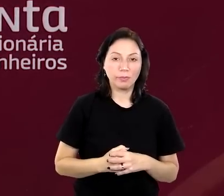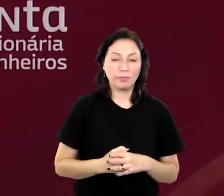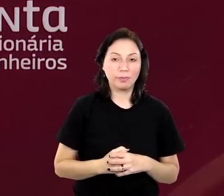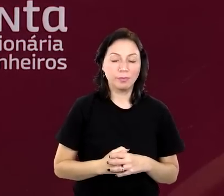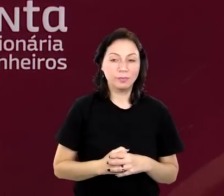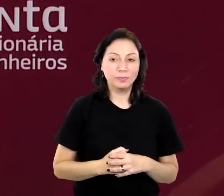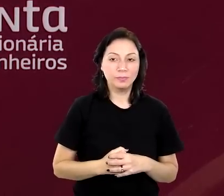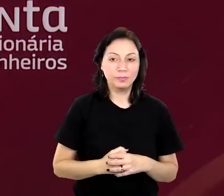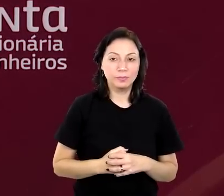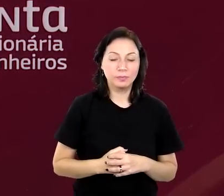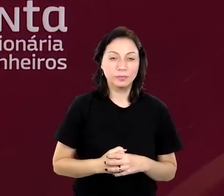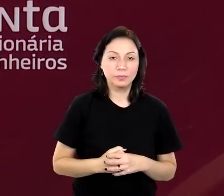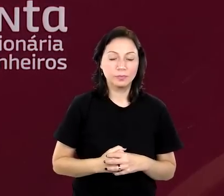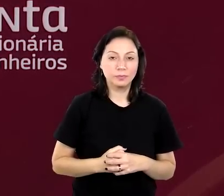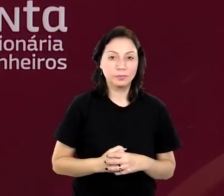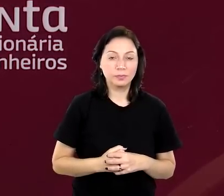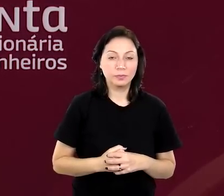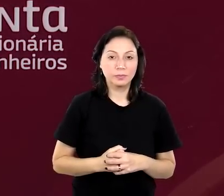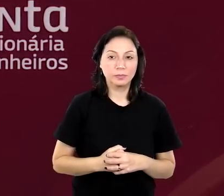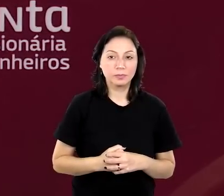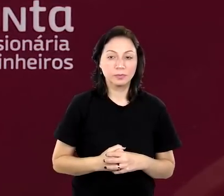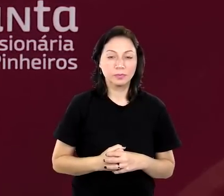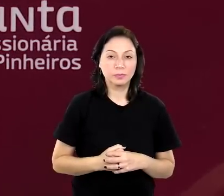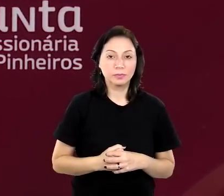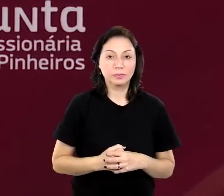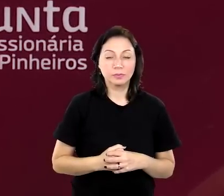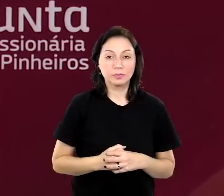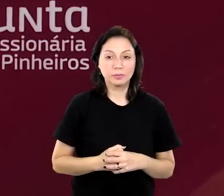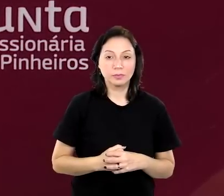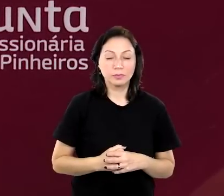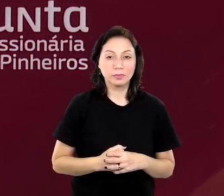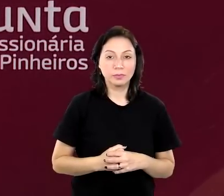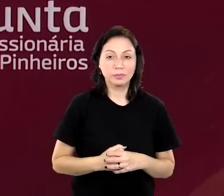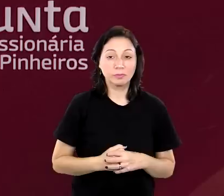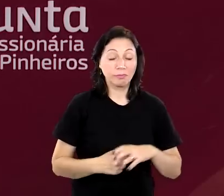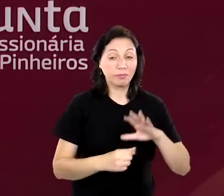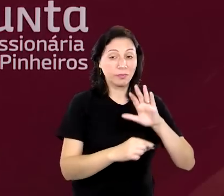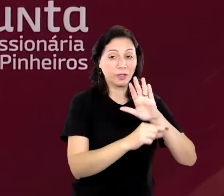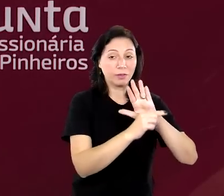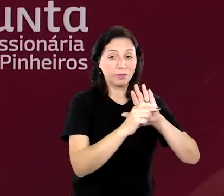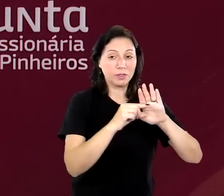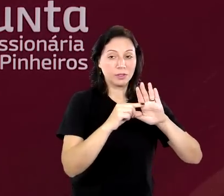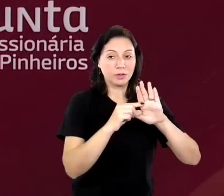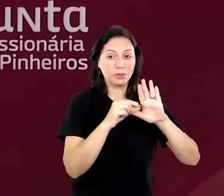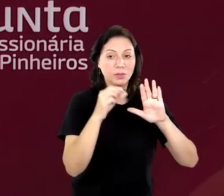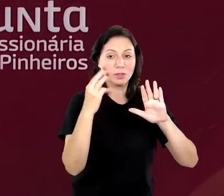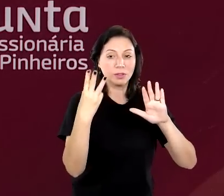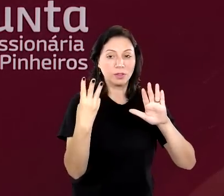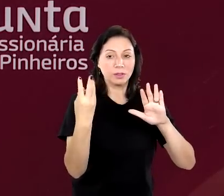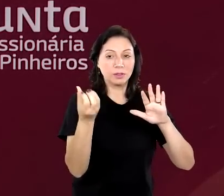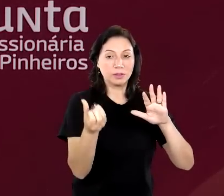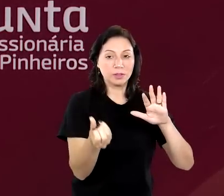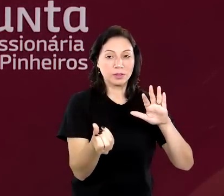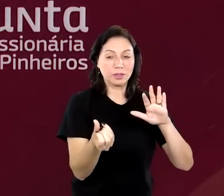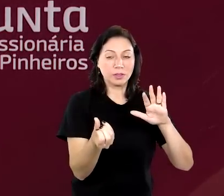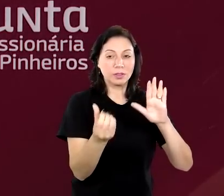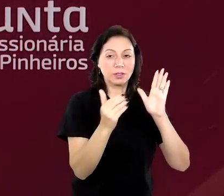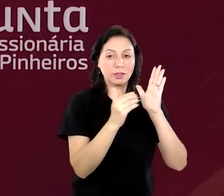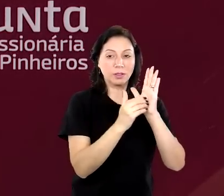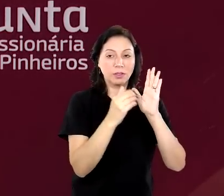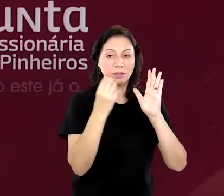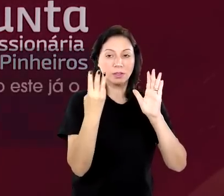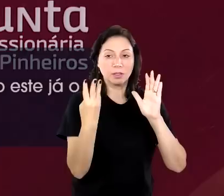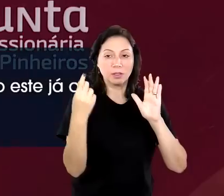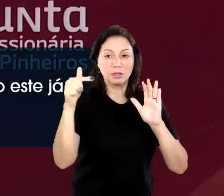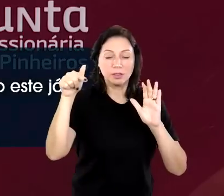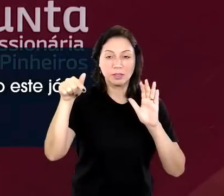E uma das grandes coisas que eu vejo nesse texto, versos 36 e 37,